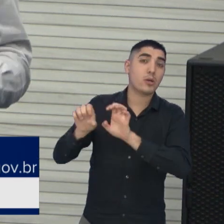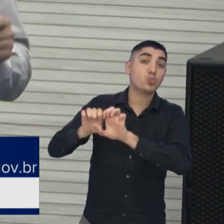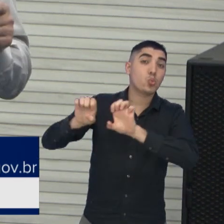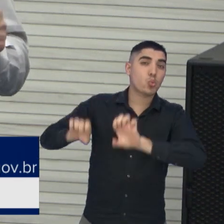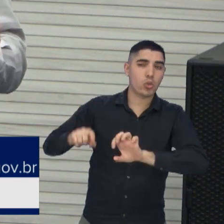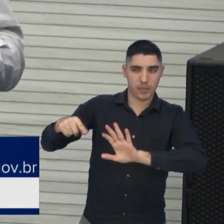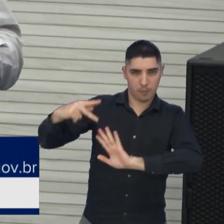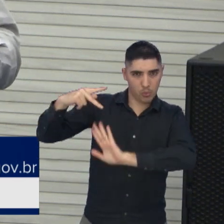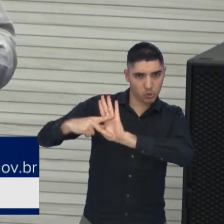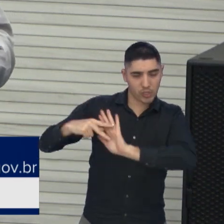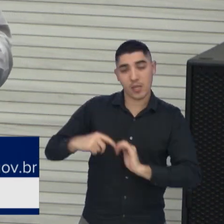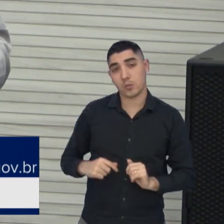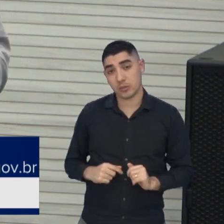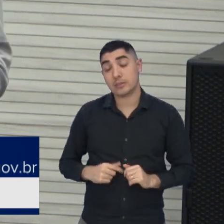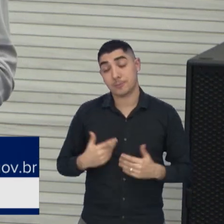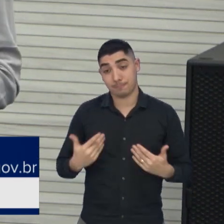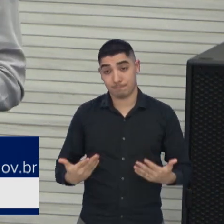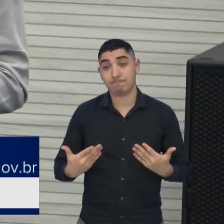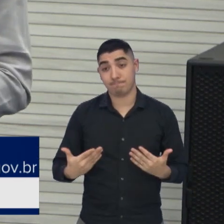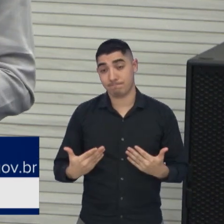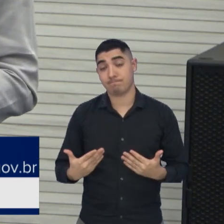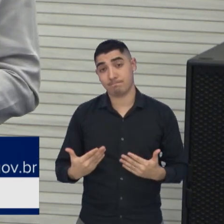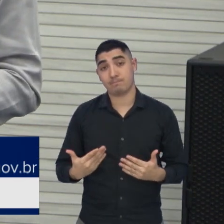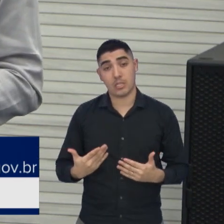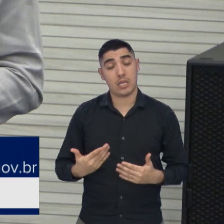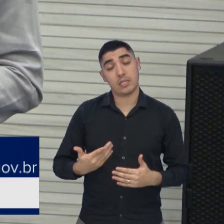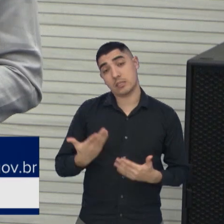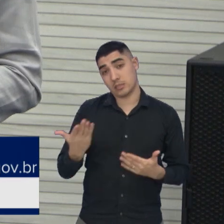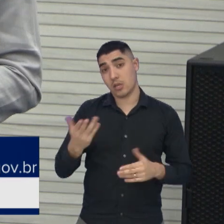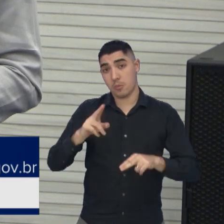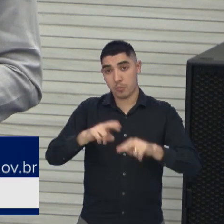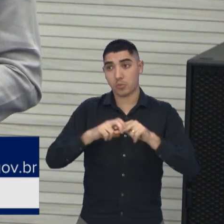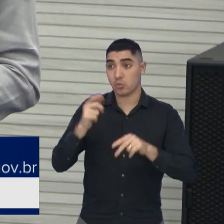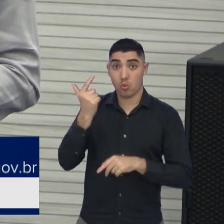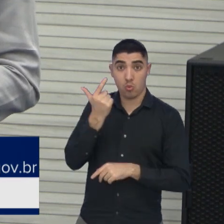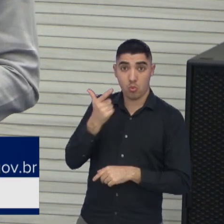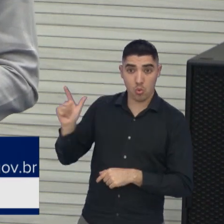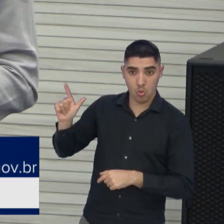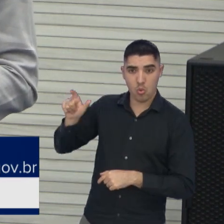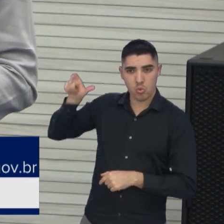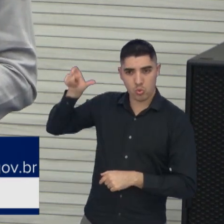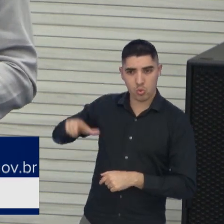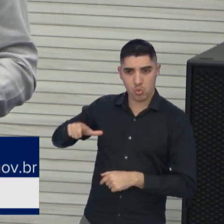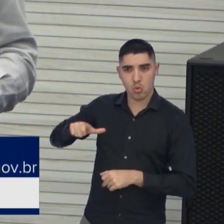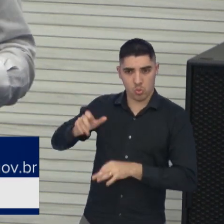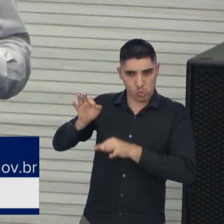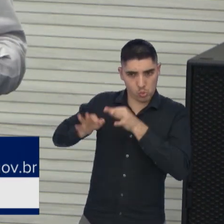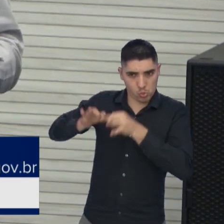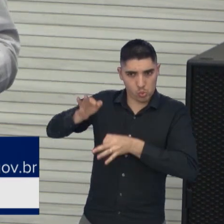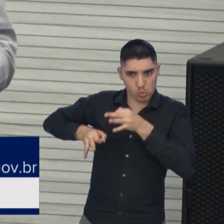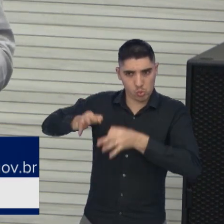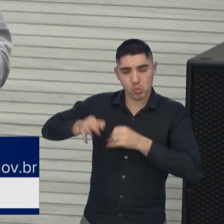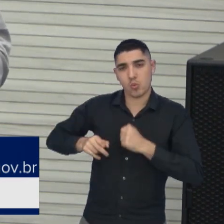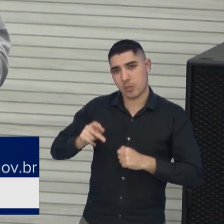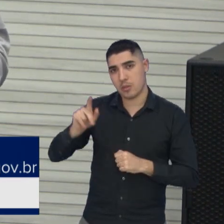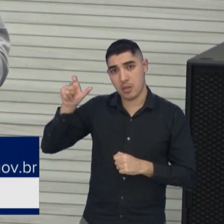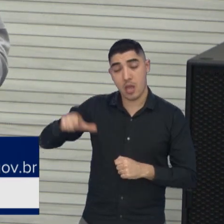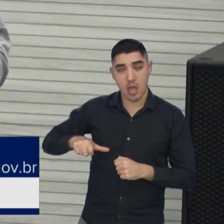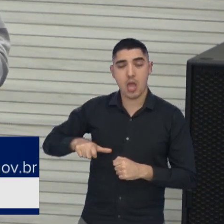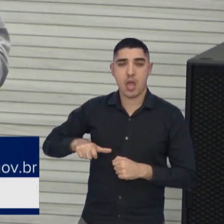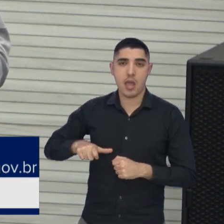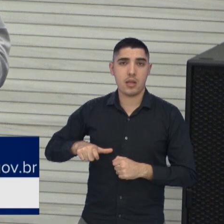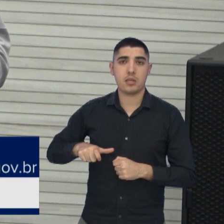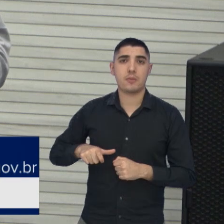e isso foi ratificado. Então, em primeira instância, é um juiz singular. Depois foi